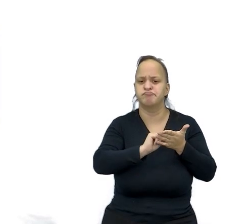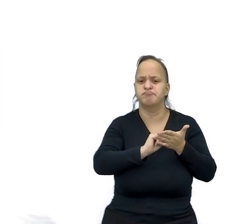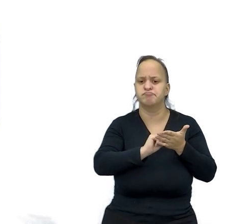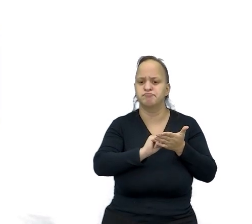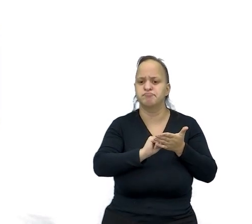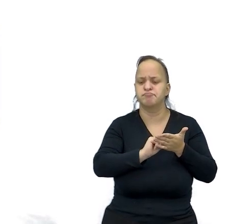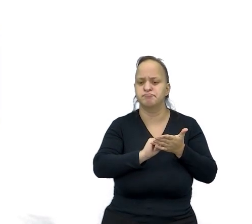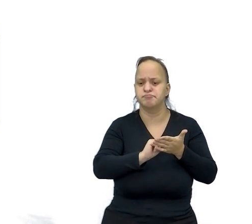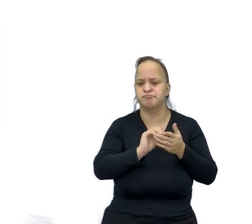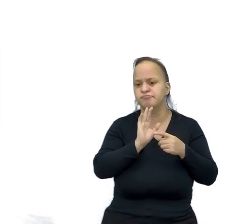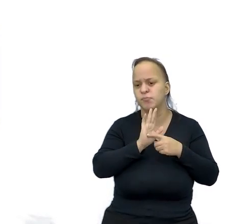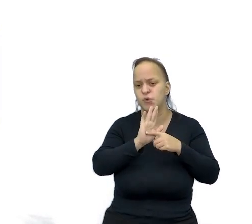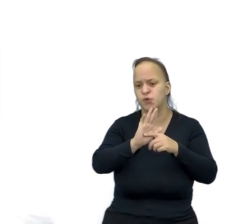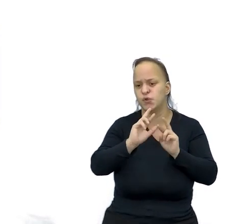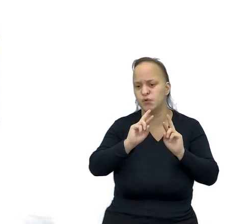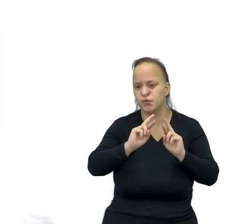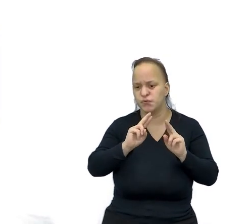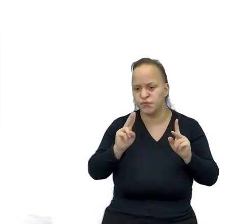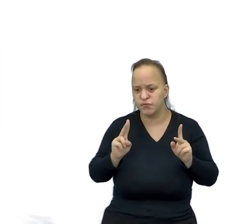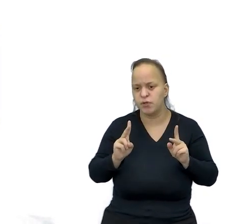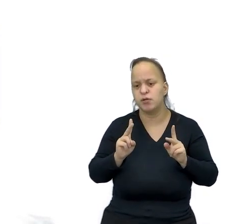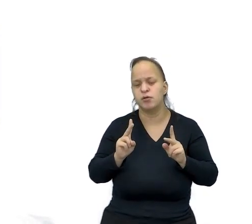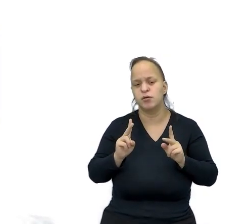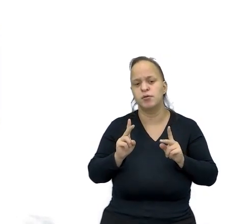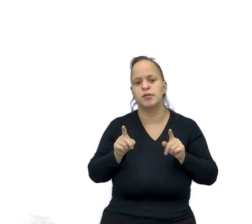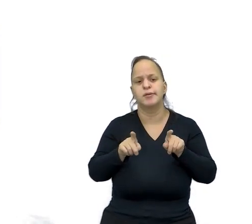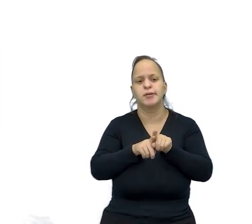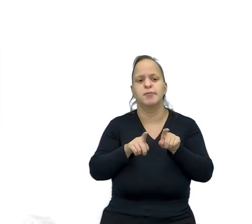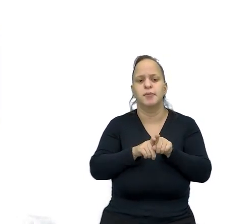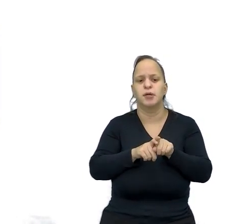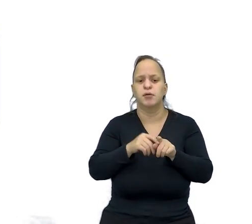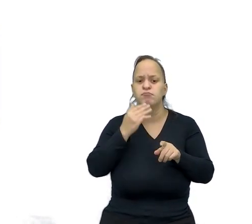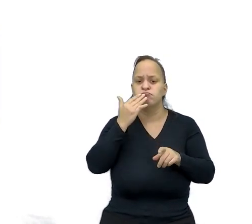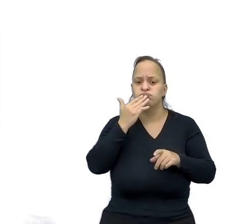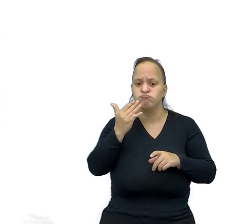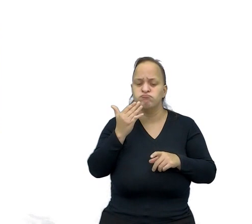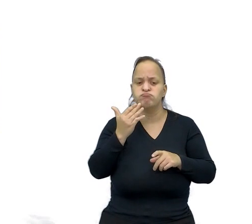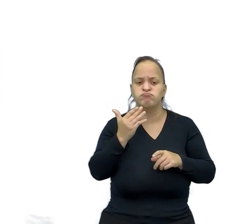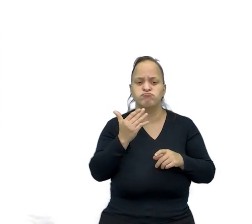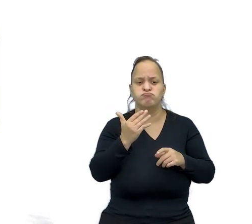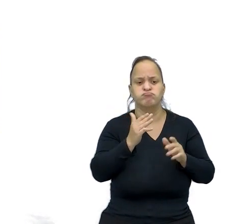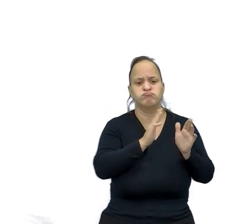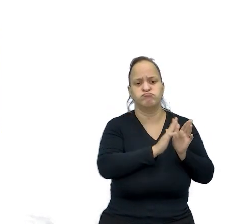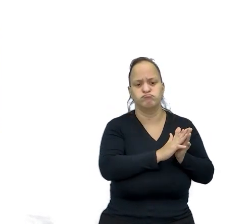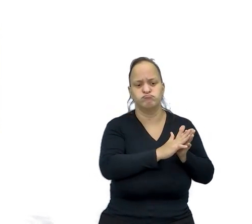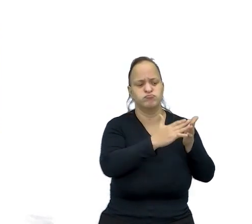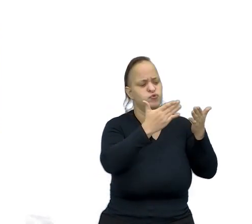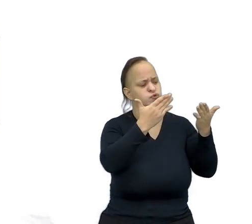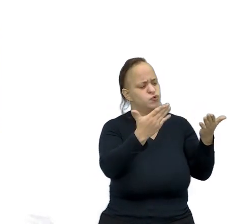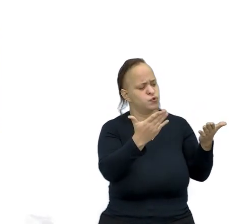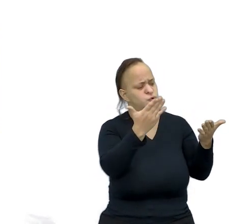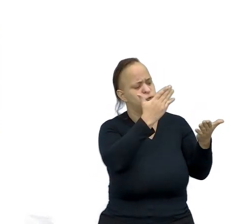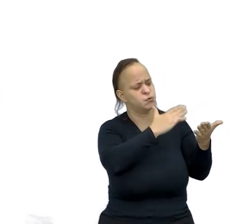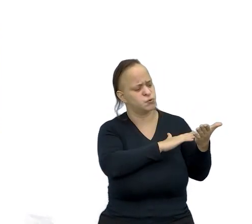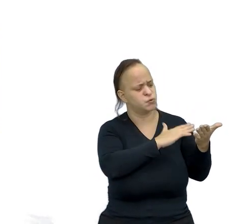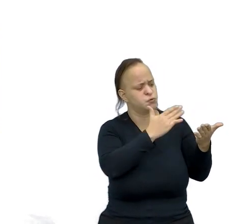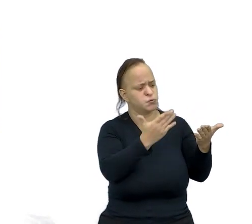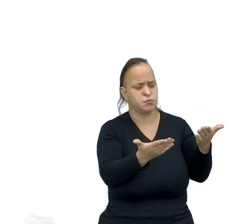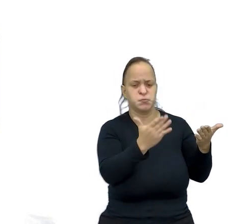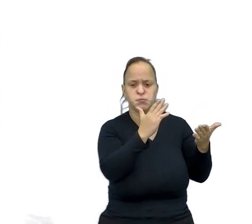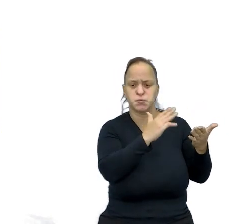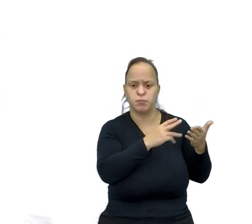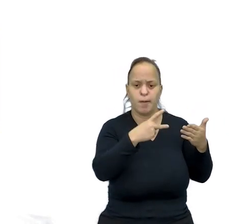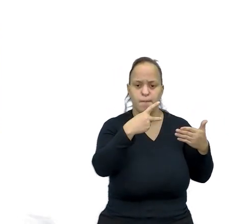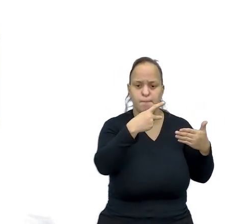maneira. Ele propõe também recortes de jornal, de revista, não só como desenho, né, mas com